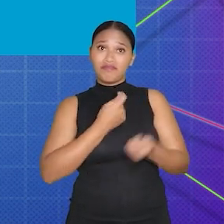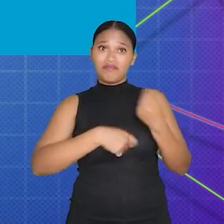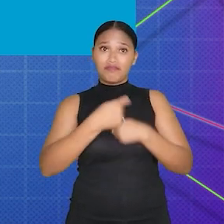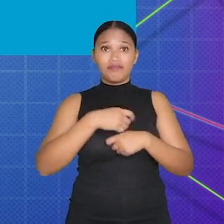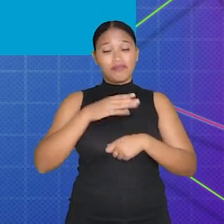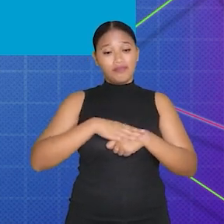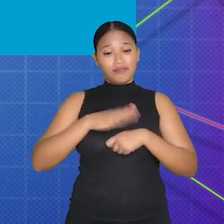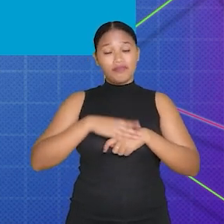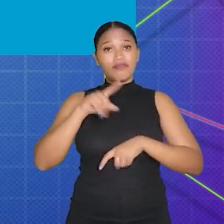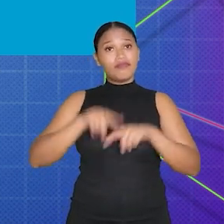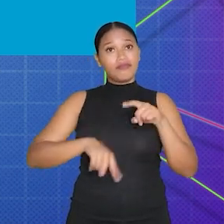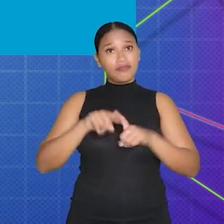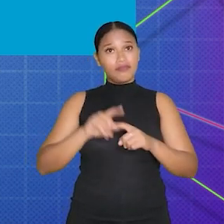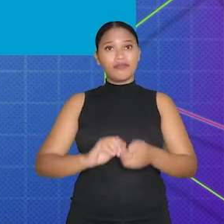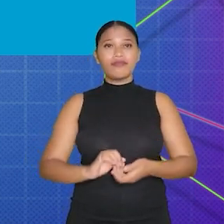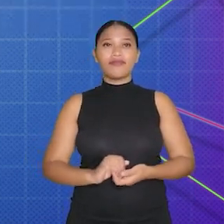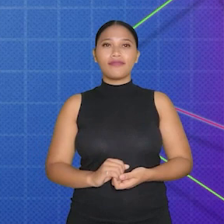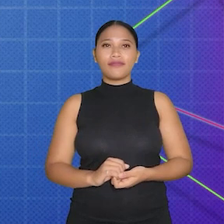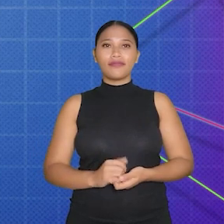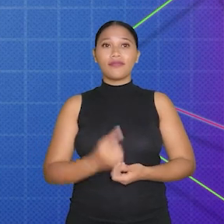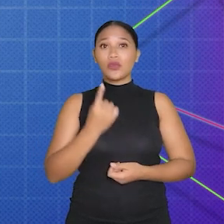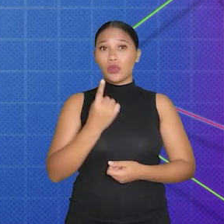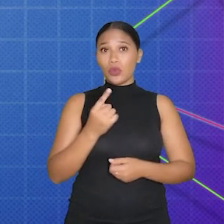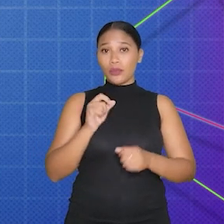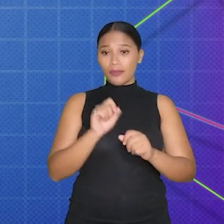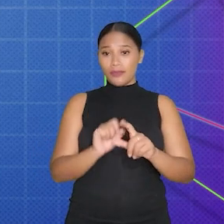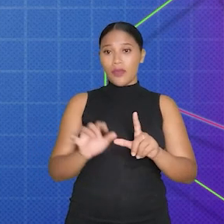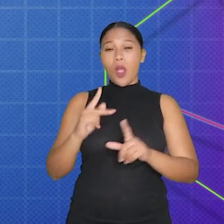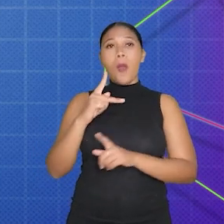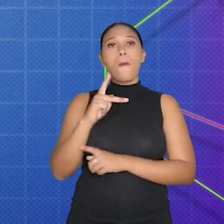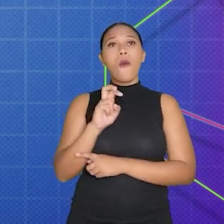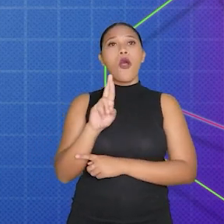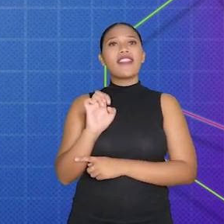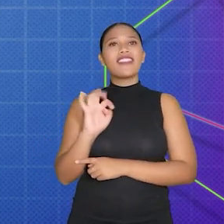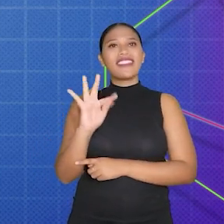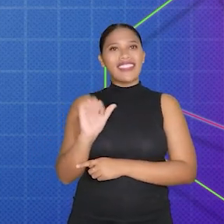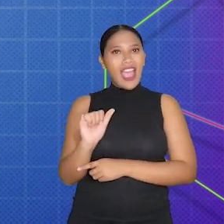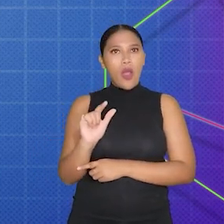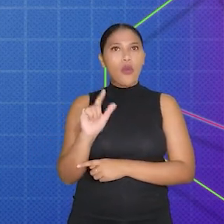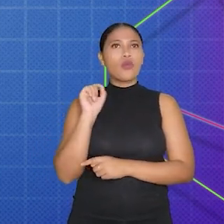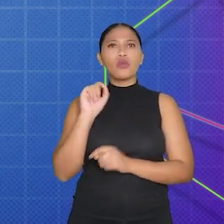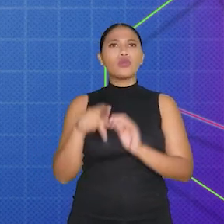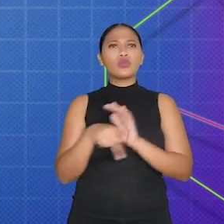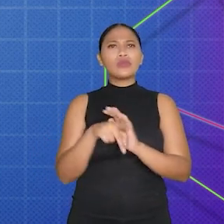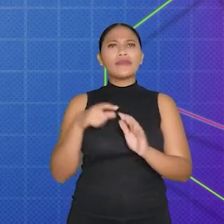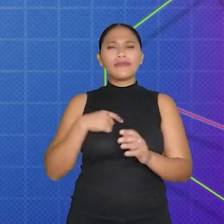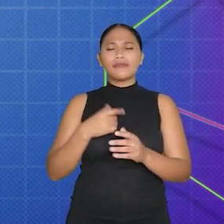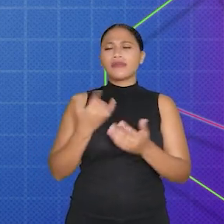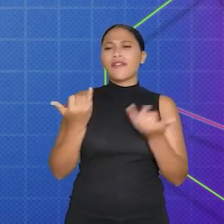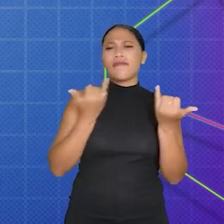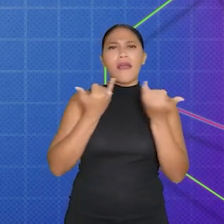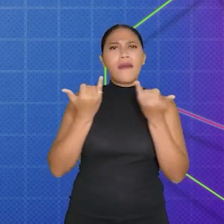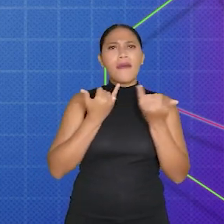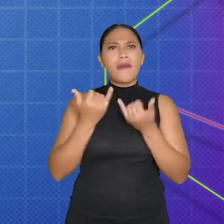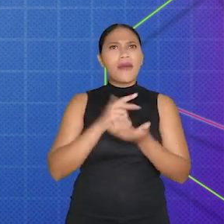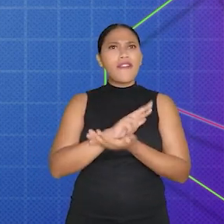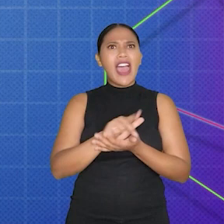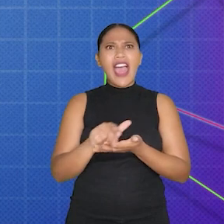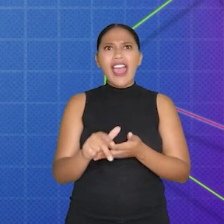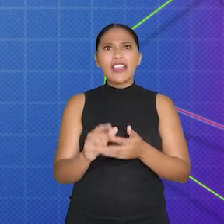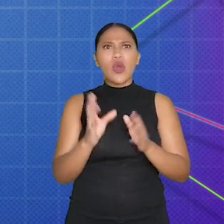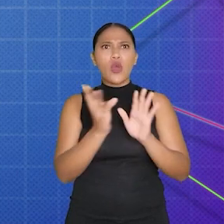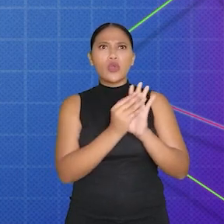seus negócios e monetizem seus produtos. Um portal é um site que serve como um gateway para uma